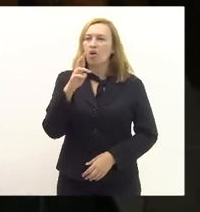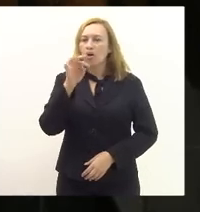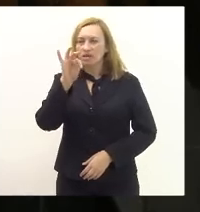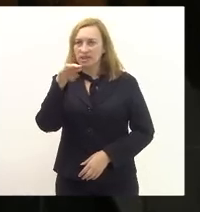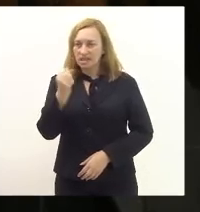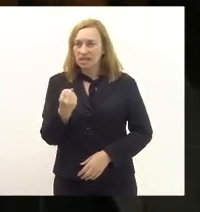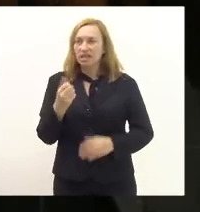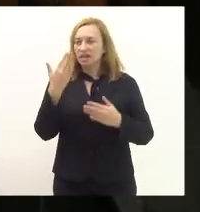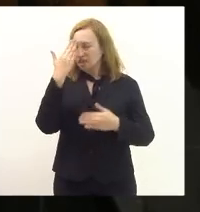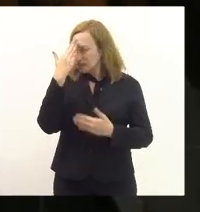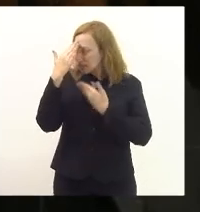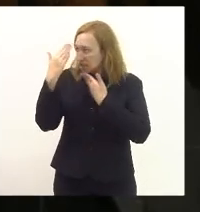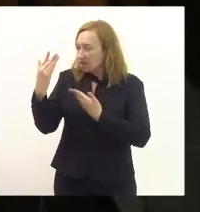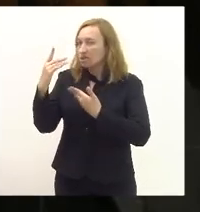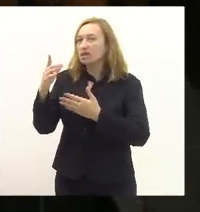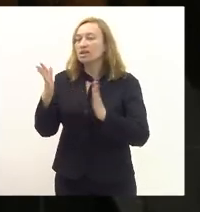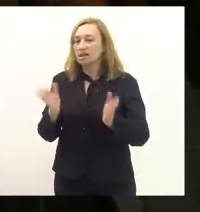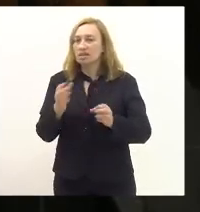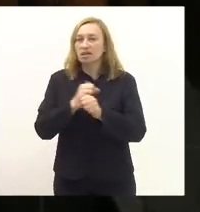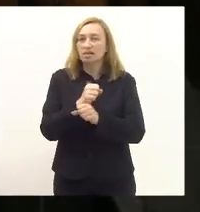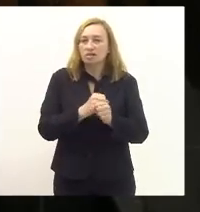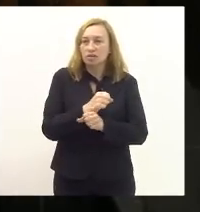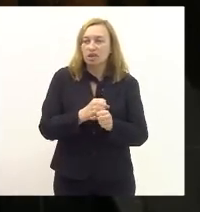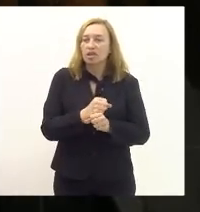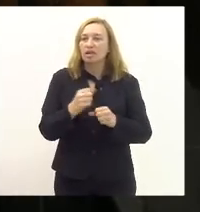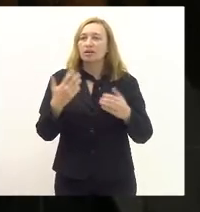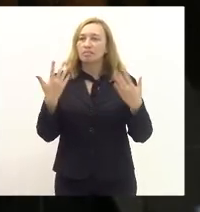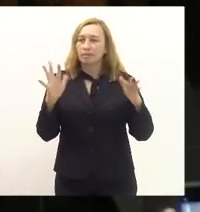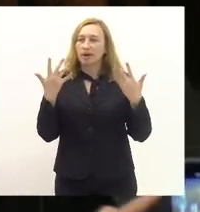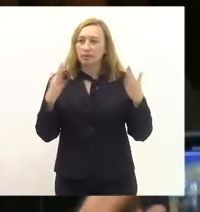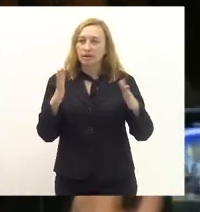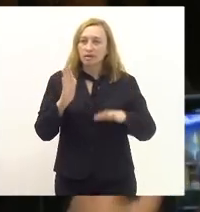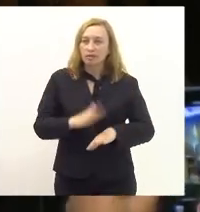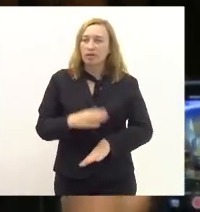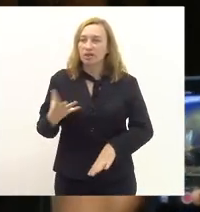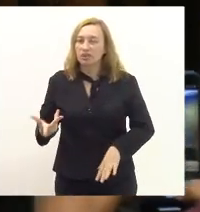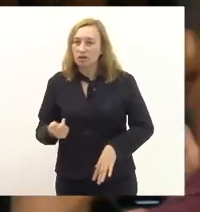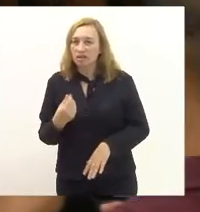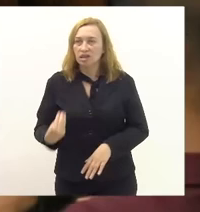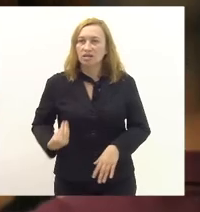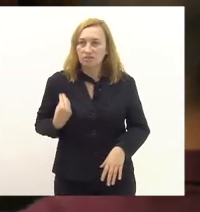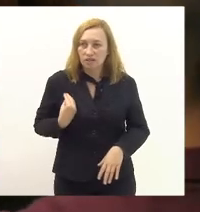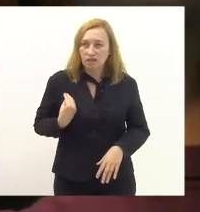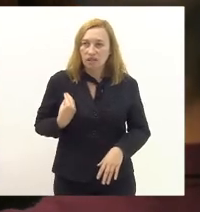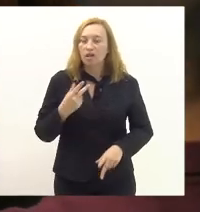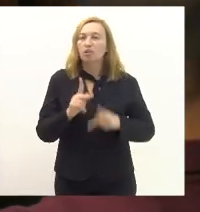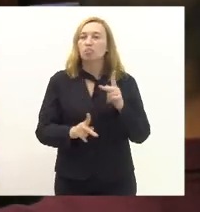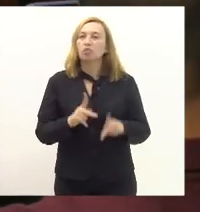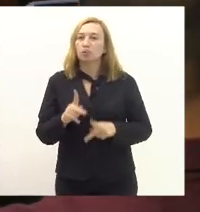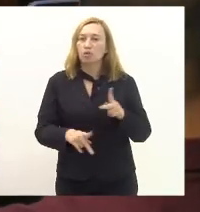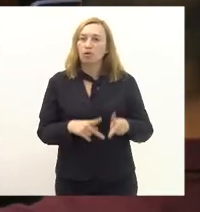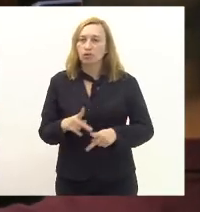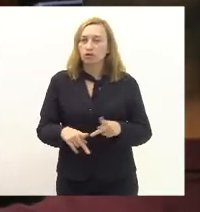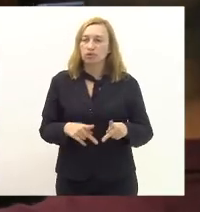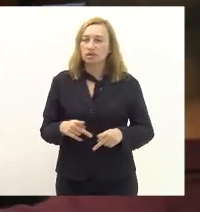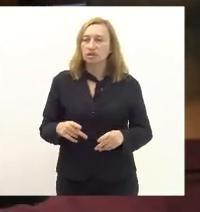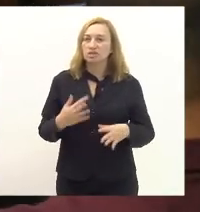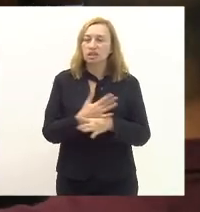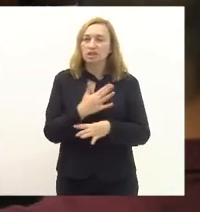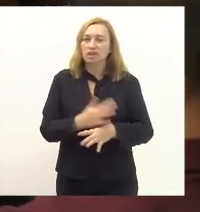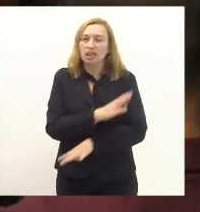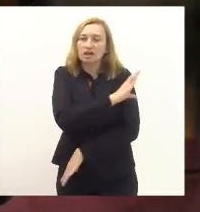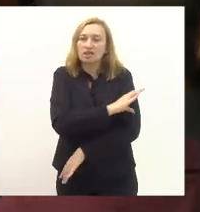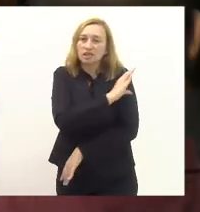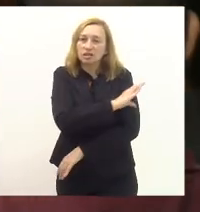a gente vai poder comemorar essa intervenção e vai dar mais qualidade de vida para a população da cidade de Campos,